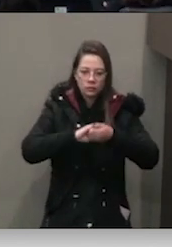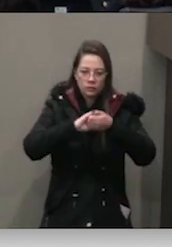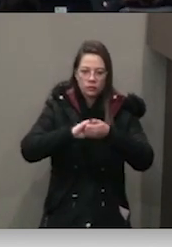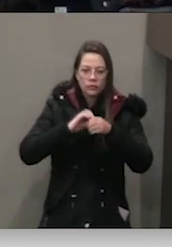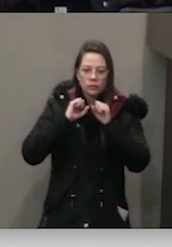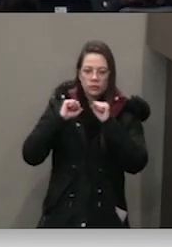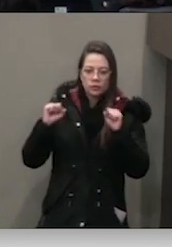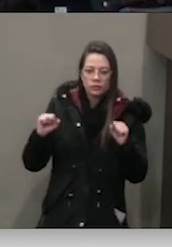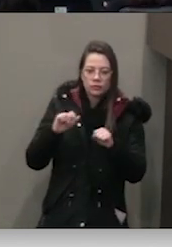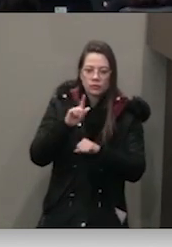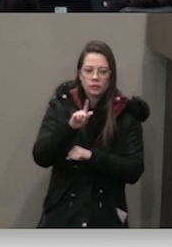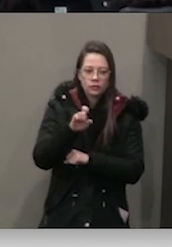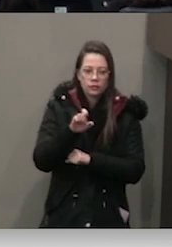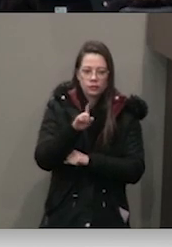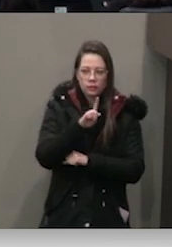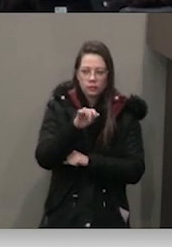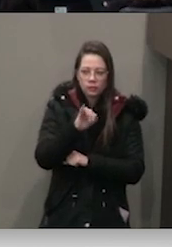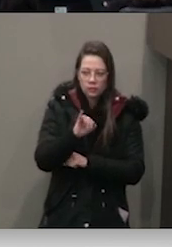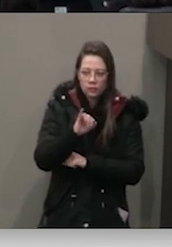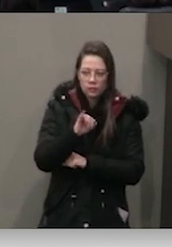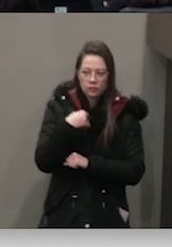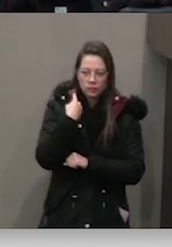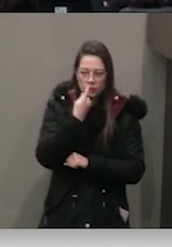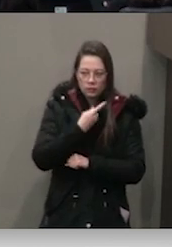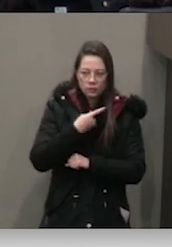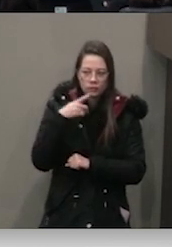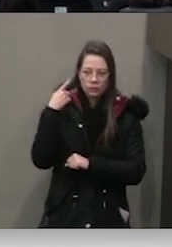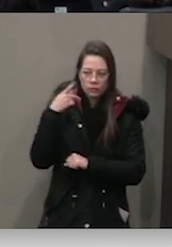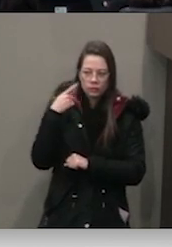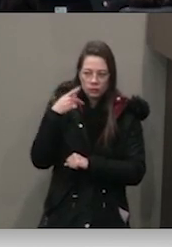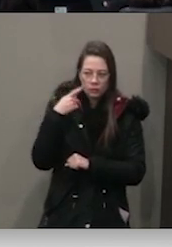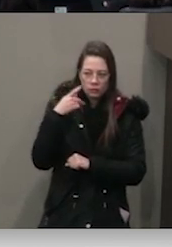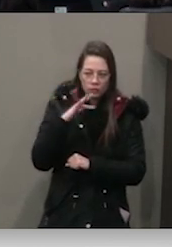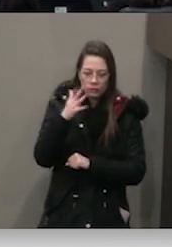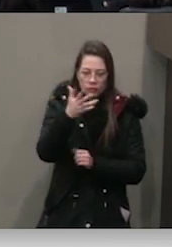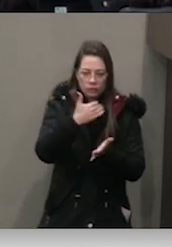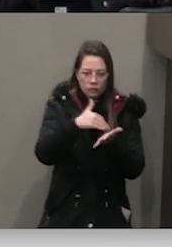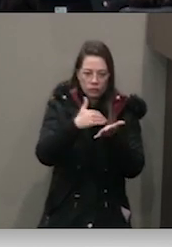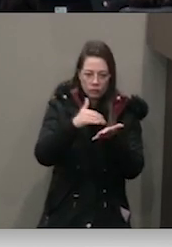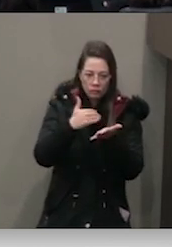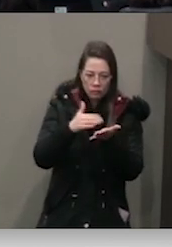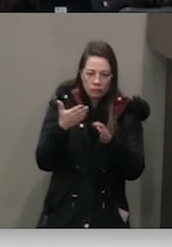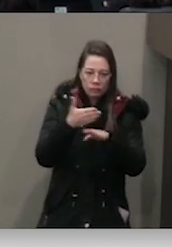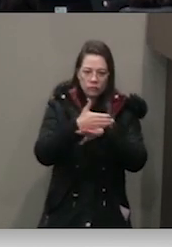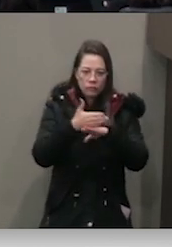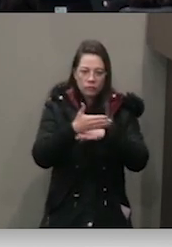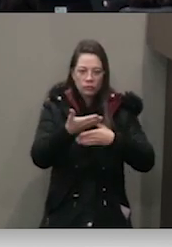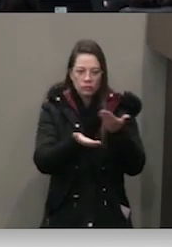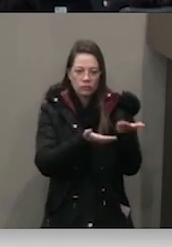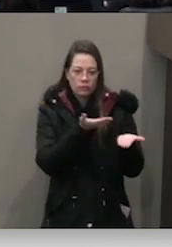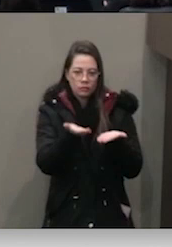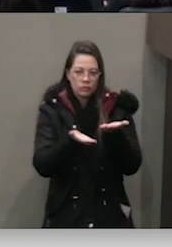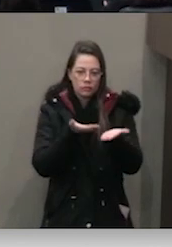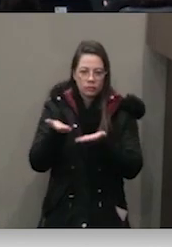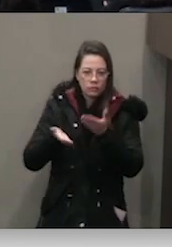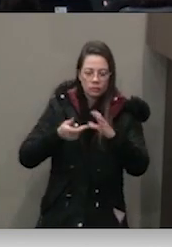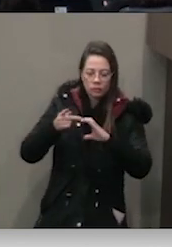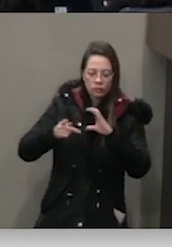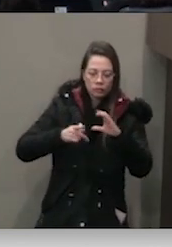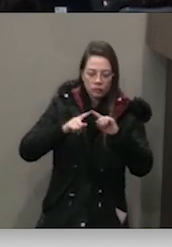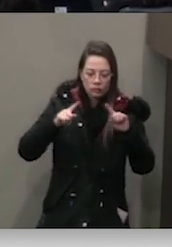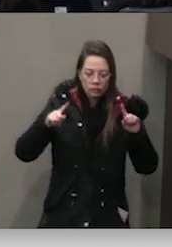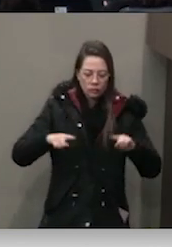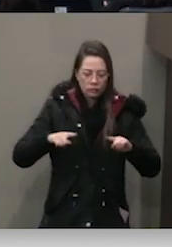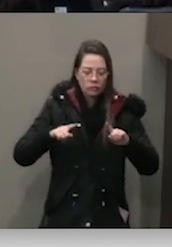Giese, presidente Rufa, nosso Carlos Edis e os assessores que estão aqui nos assessorando. E também a Câmara de Vereadores, funcionários da